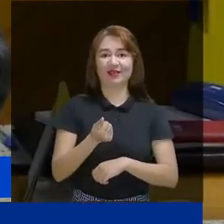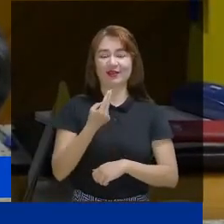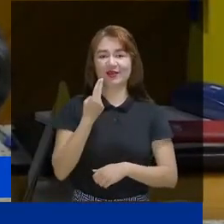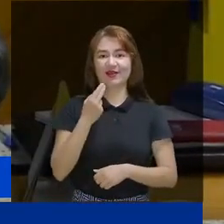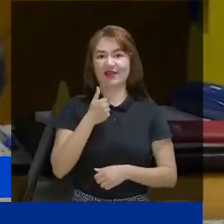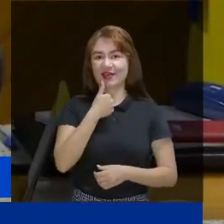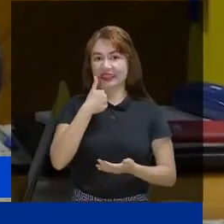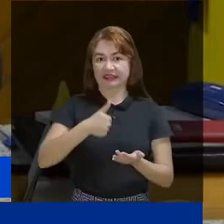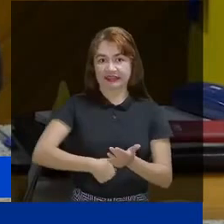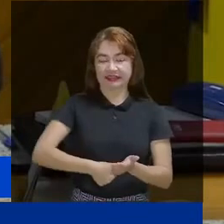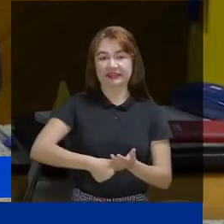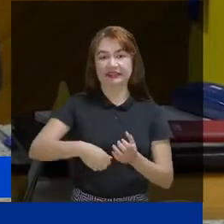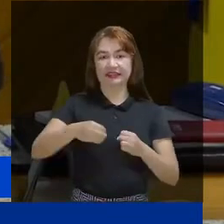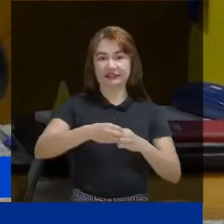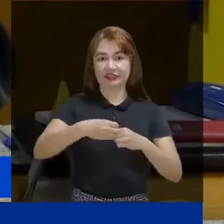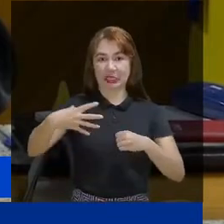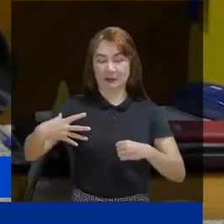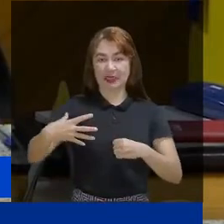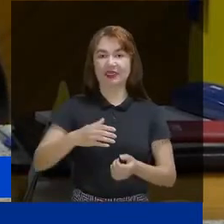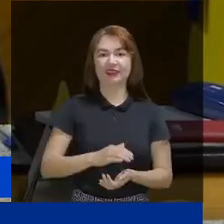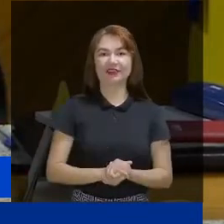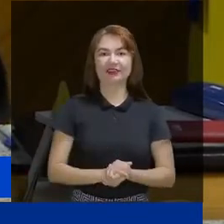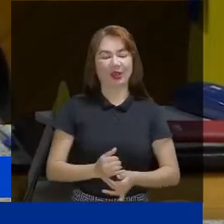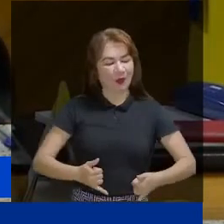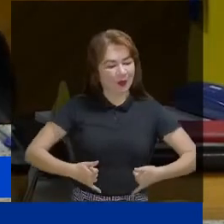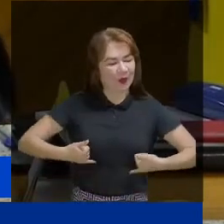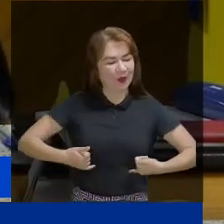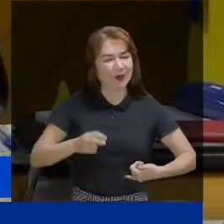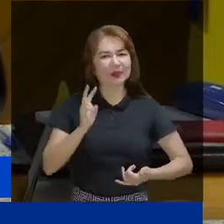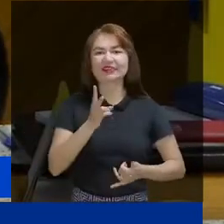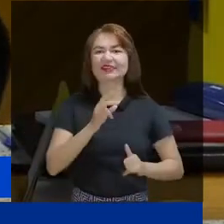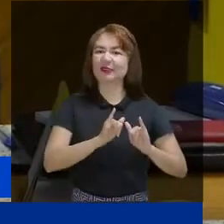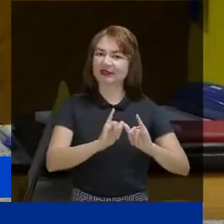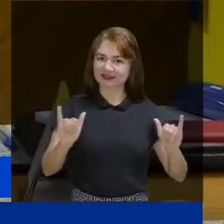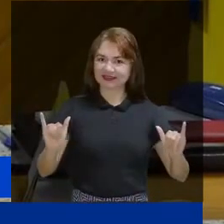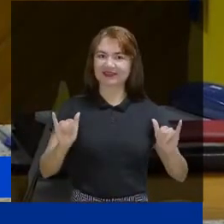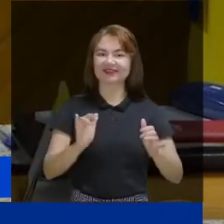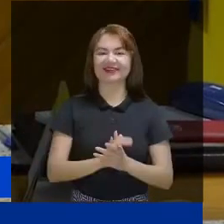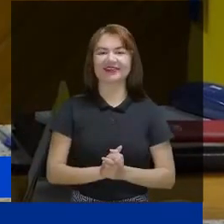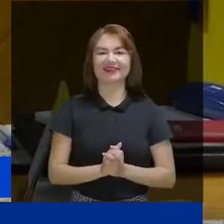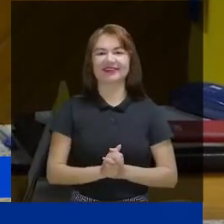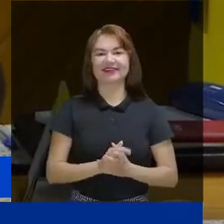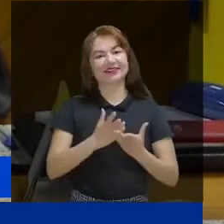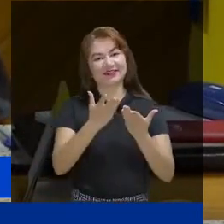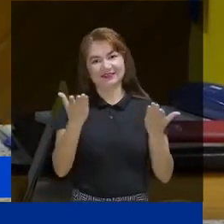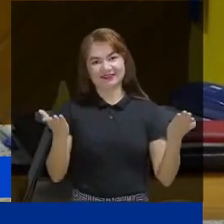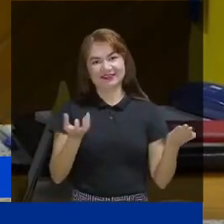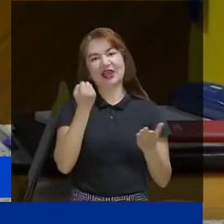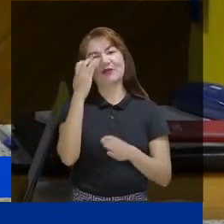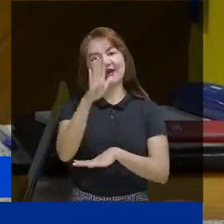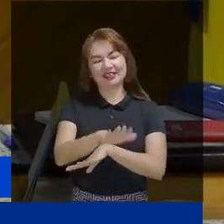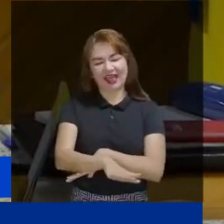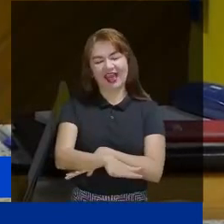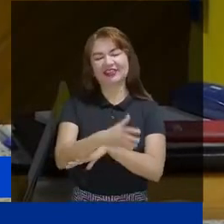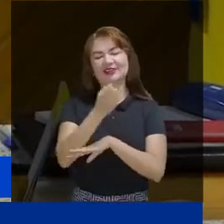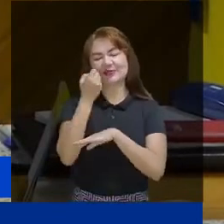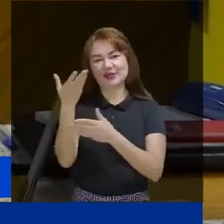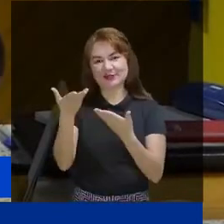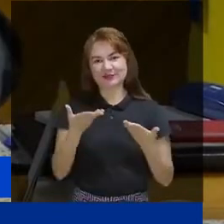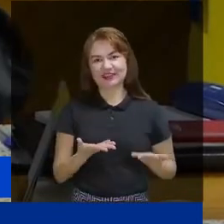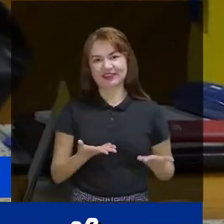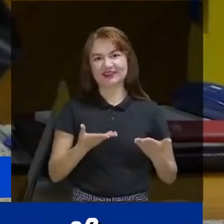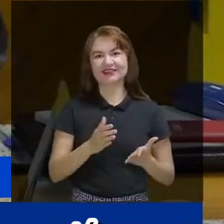somos o número 2 e é com muito orgulho que sempre anunciamos isso. Desejo a todos, então, uma boa tarde, sejam todos